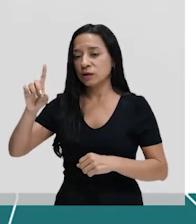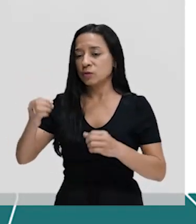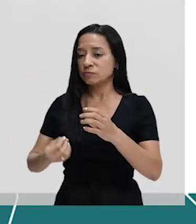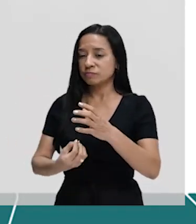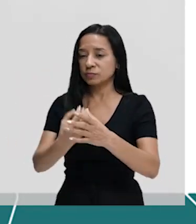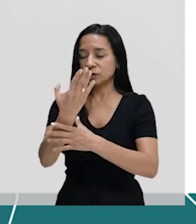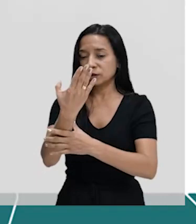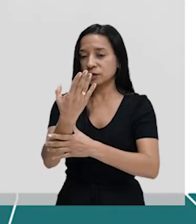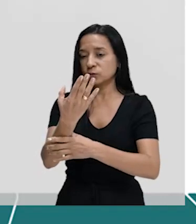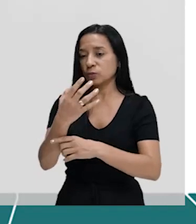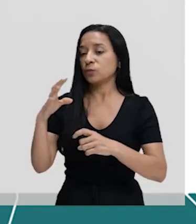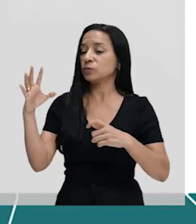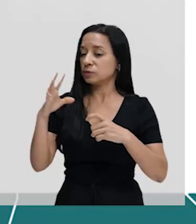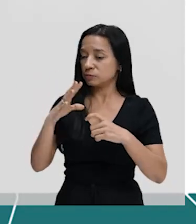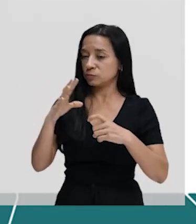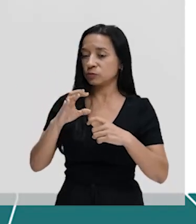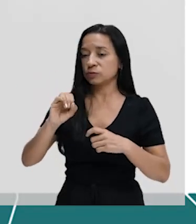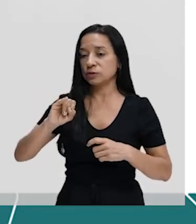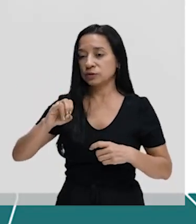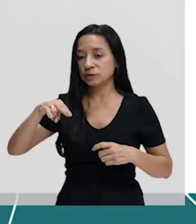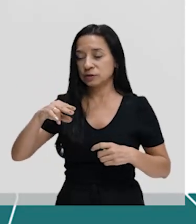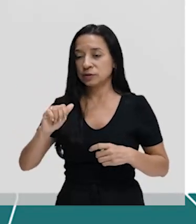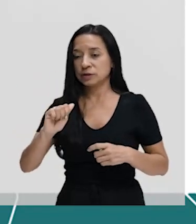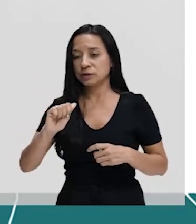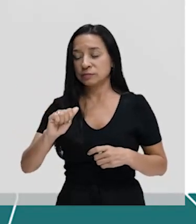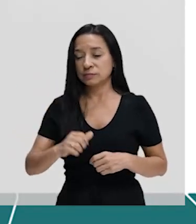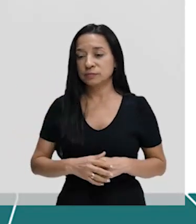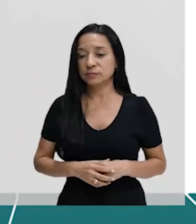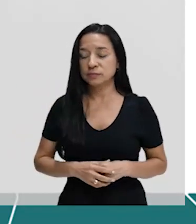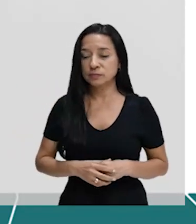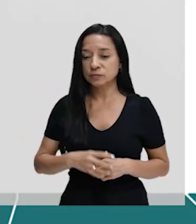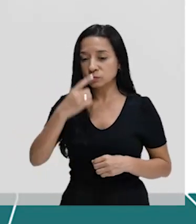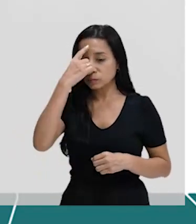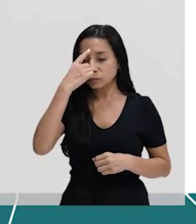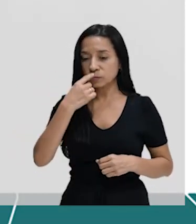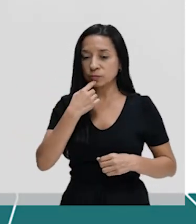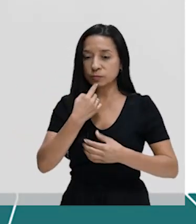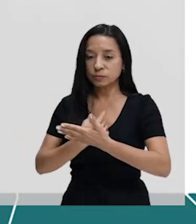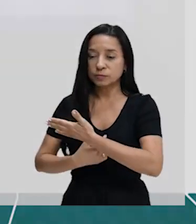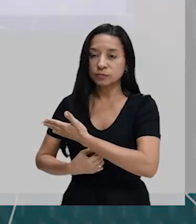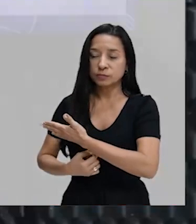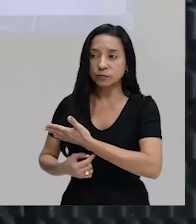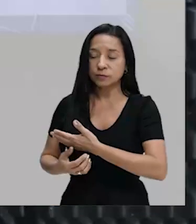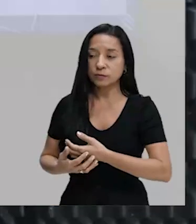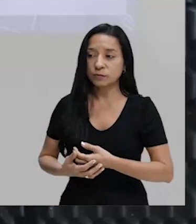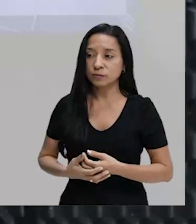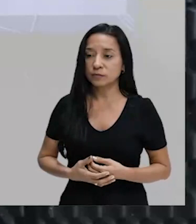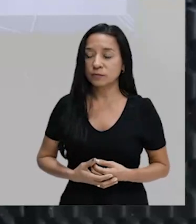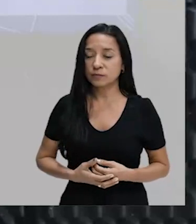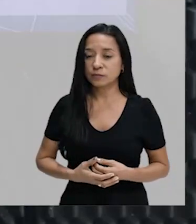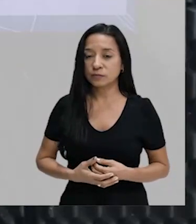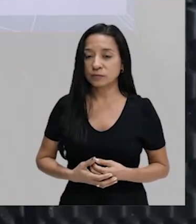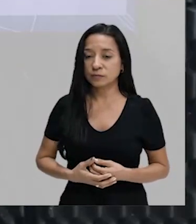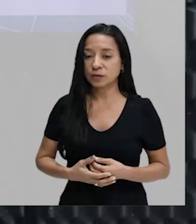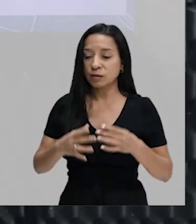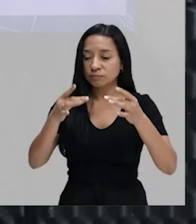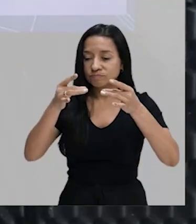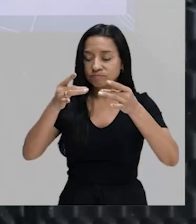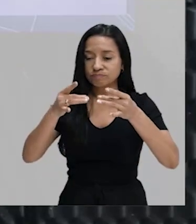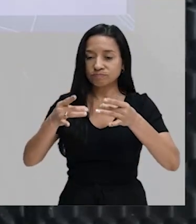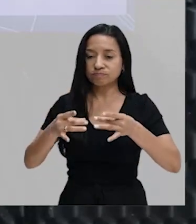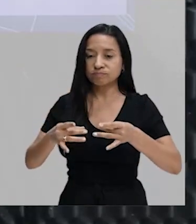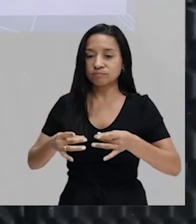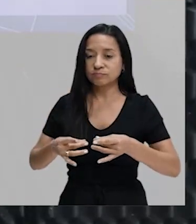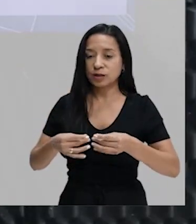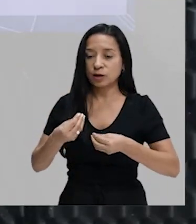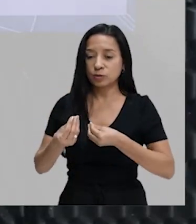civilização, dessa mitologia inca. Então, é essa imagem aqui, tá? Cheia de detalhes,